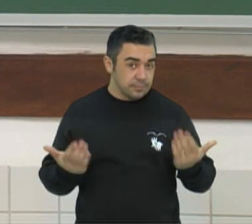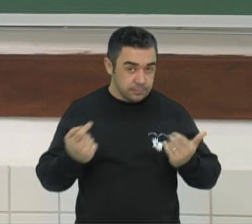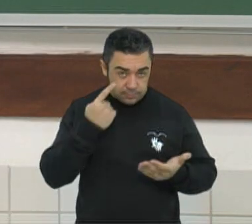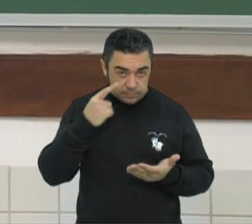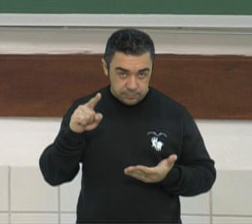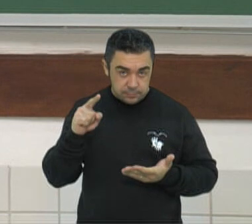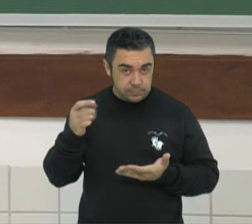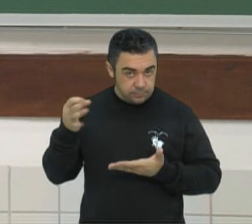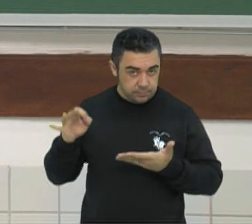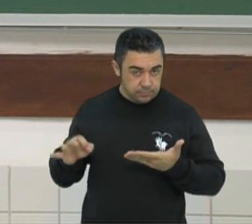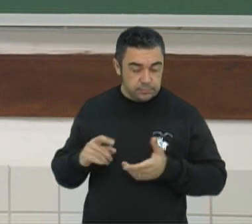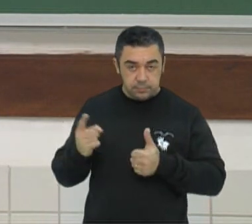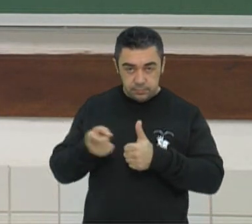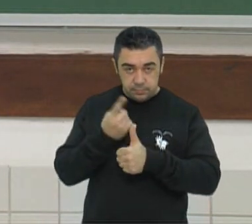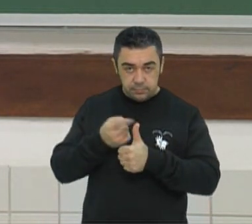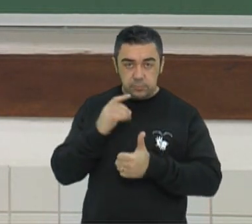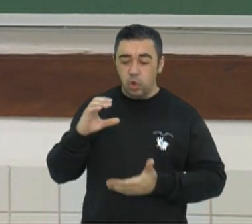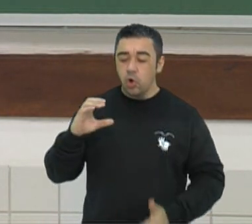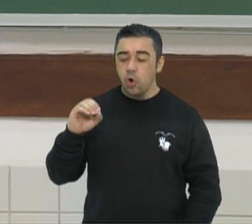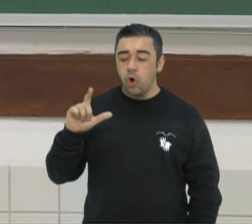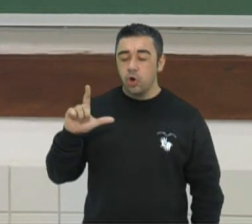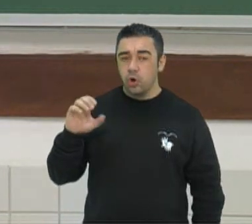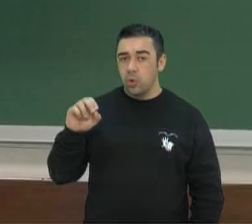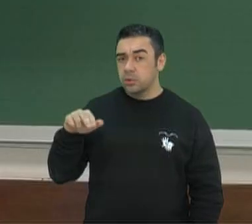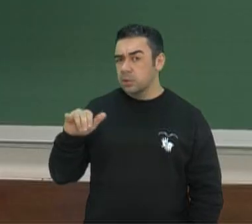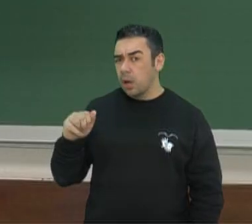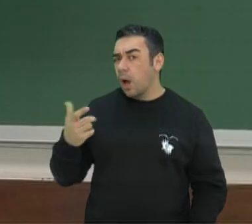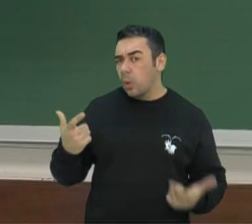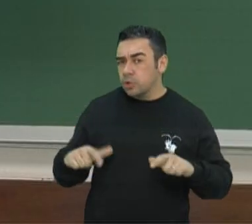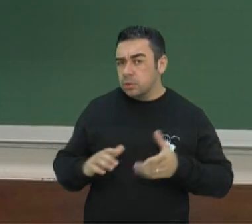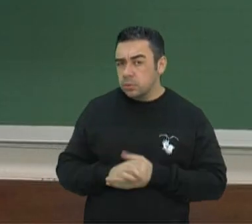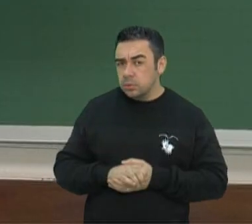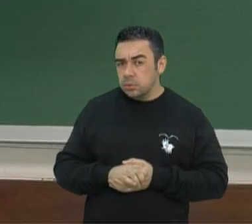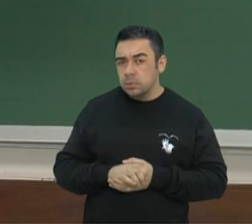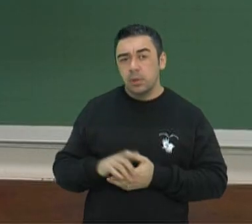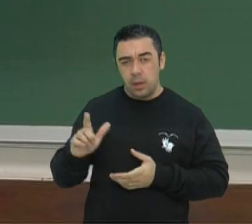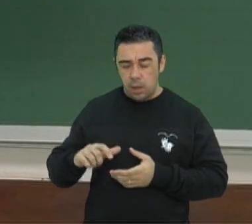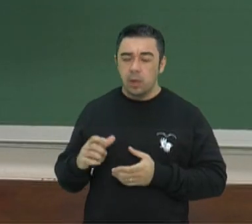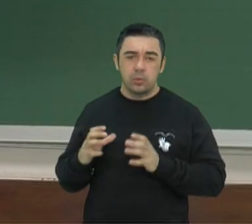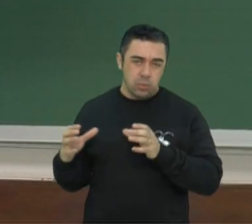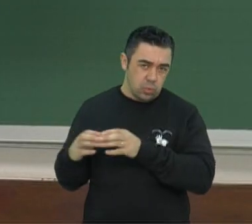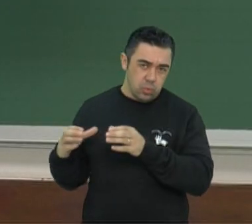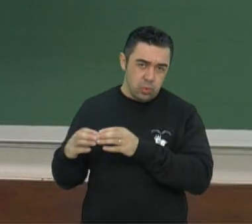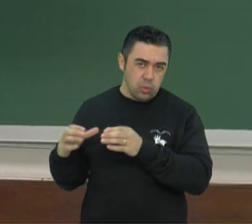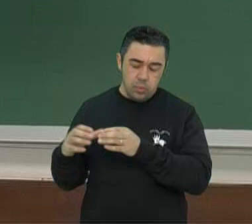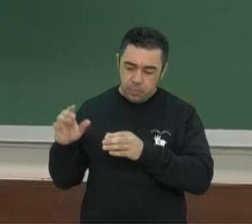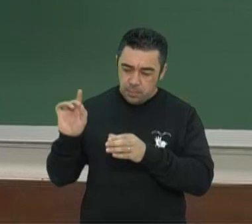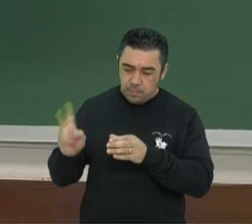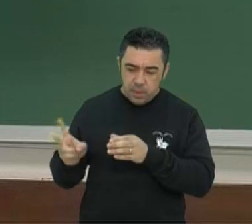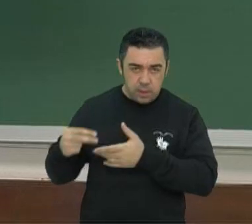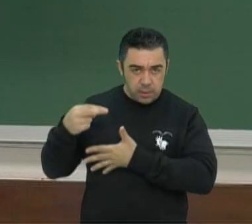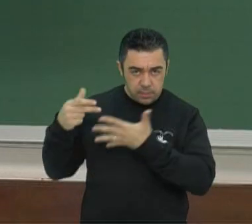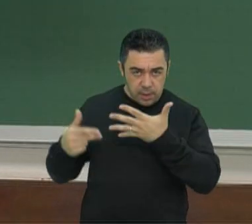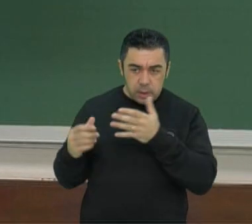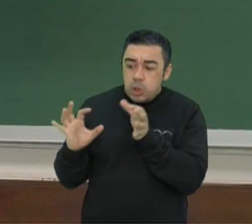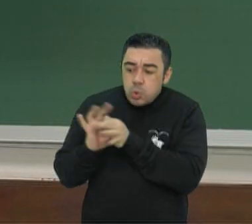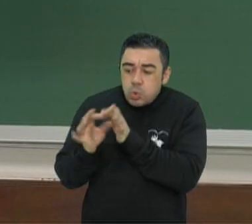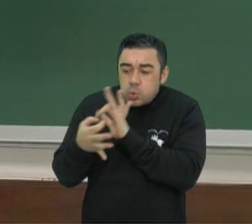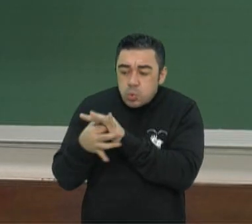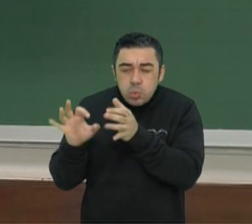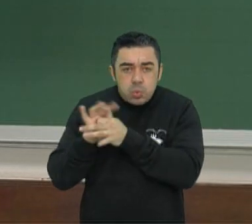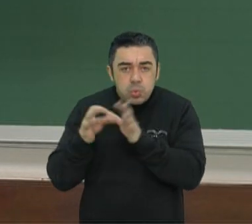lá, gente, vamos corrigir? Então, primeiro aqui, ó, colônia. Onde que eu tô falando de colônia? Corais, organismos da mesma espécie,